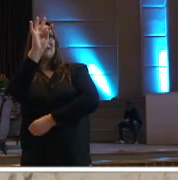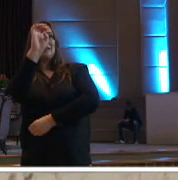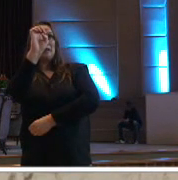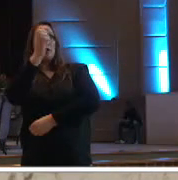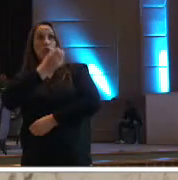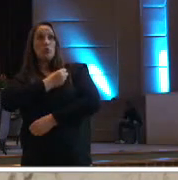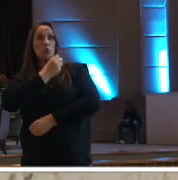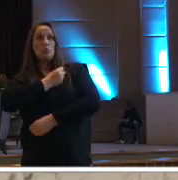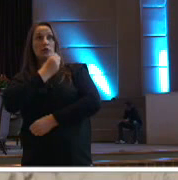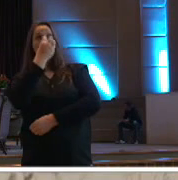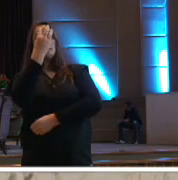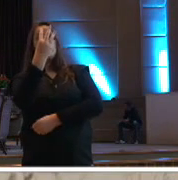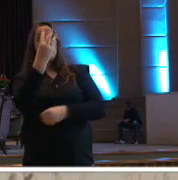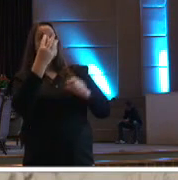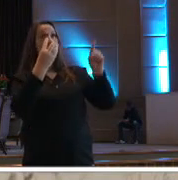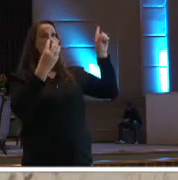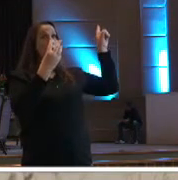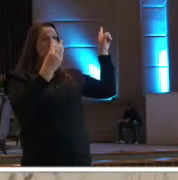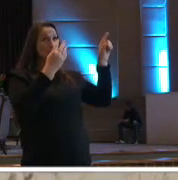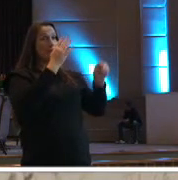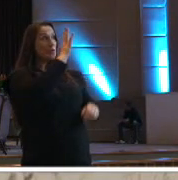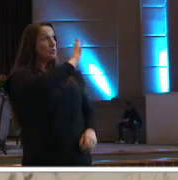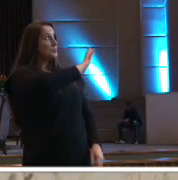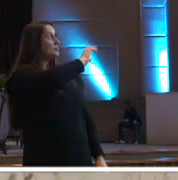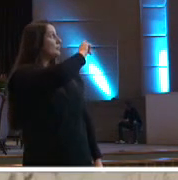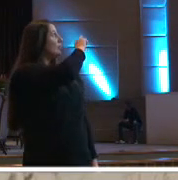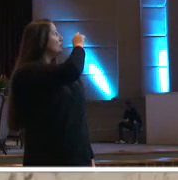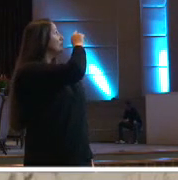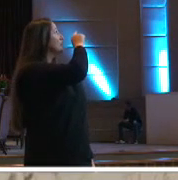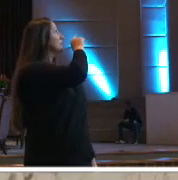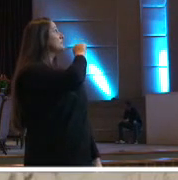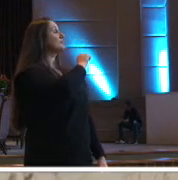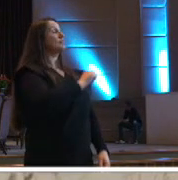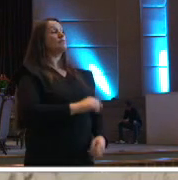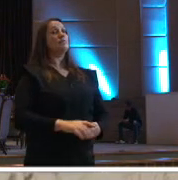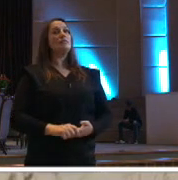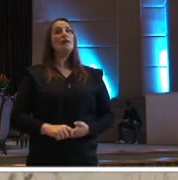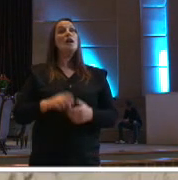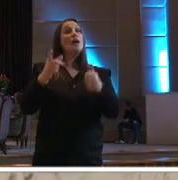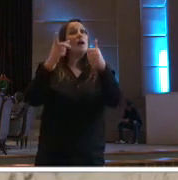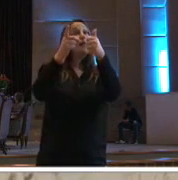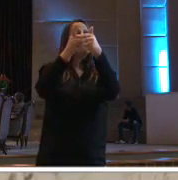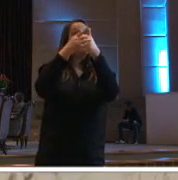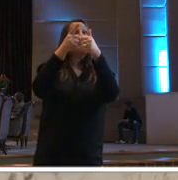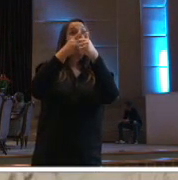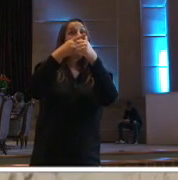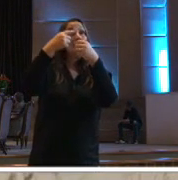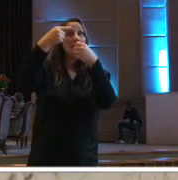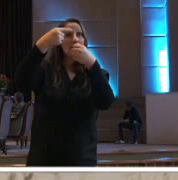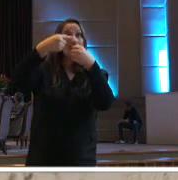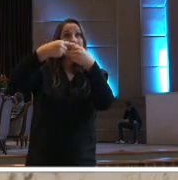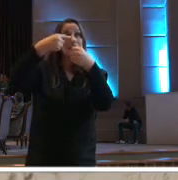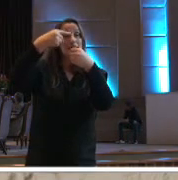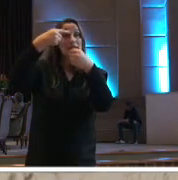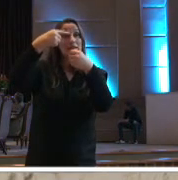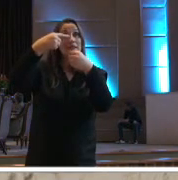E a história que a gente vai estudar está lá no número 3, Gate, que é a primeira cidade, não é,